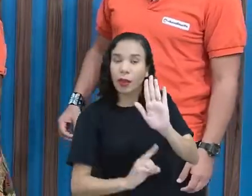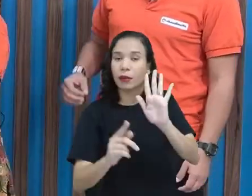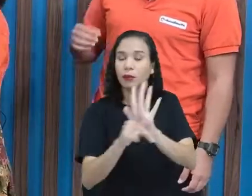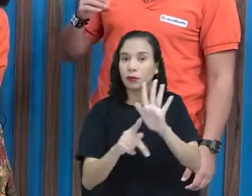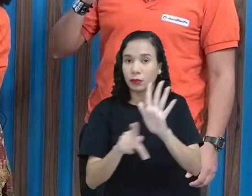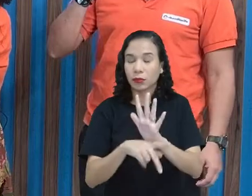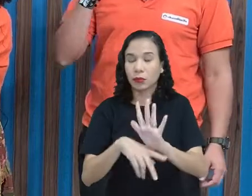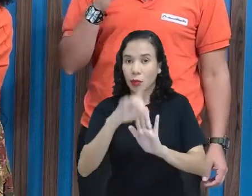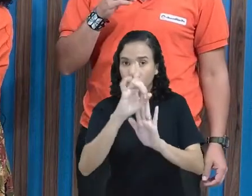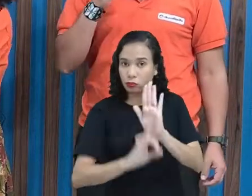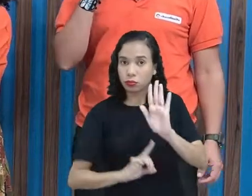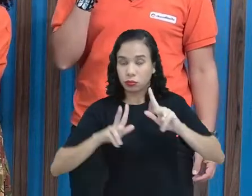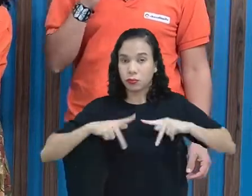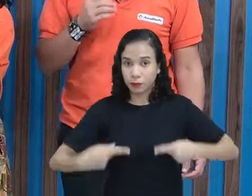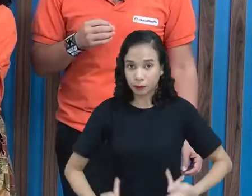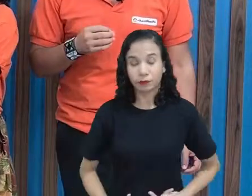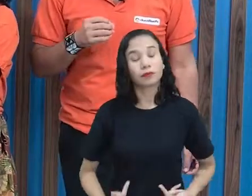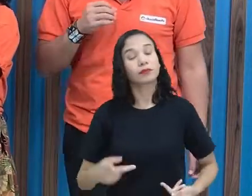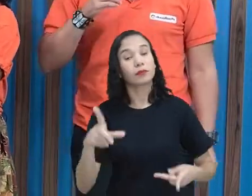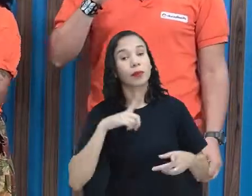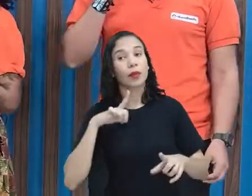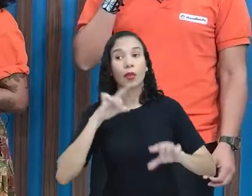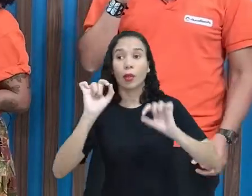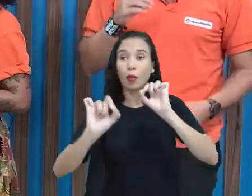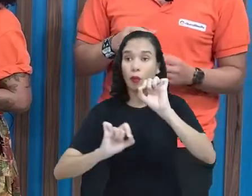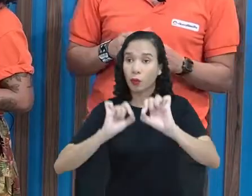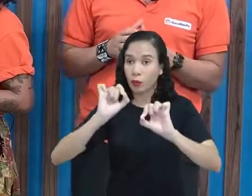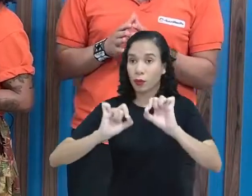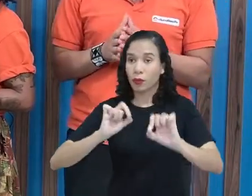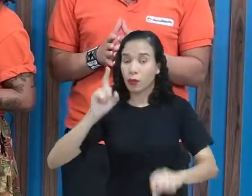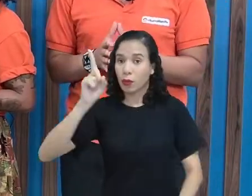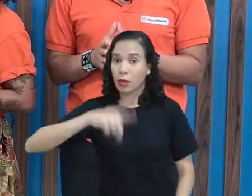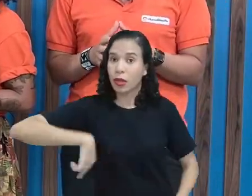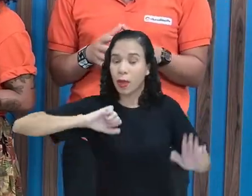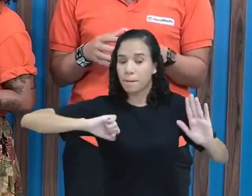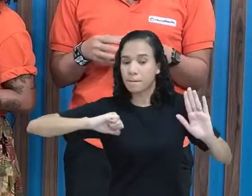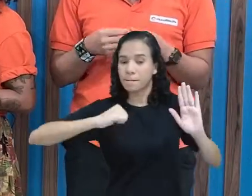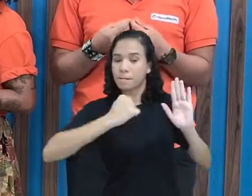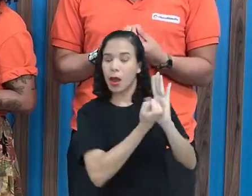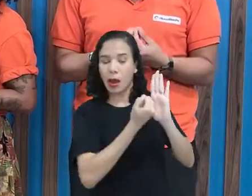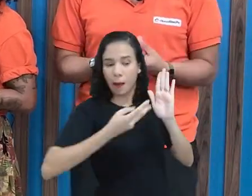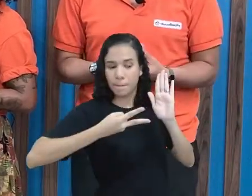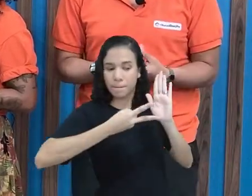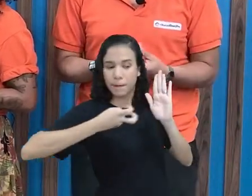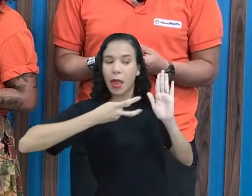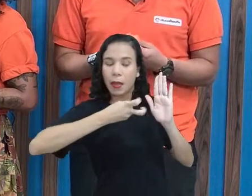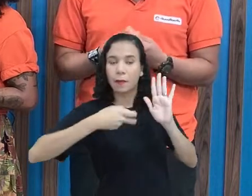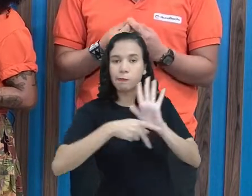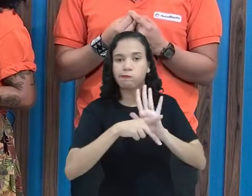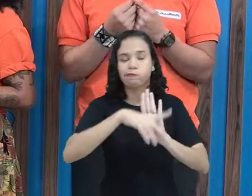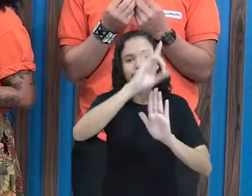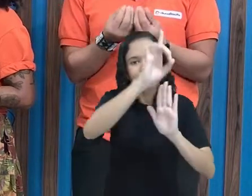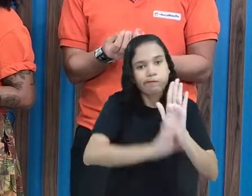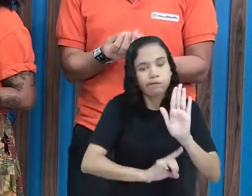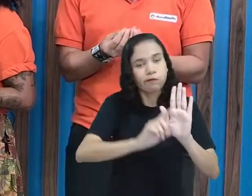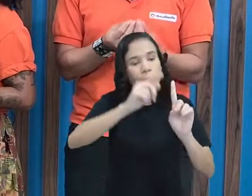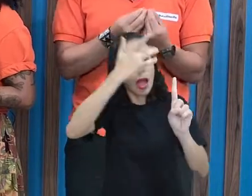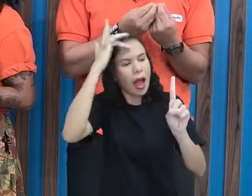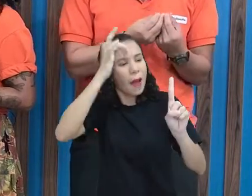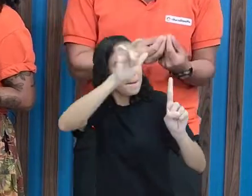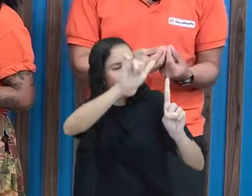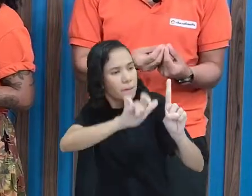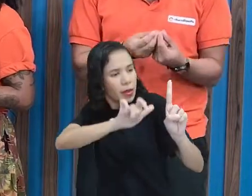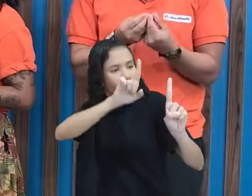dos Direitos Humanos, né, ela considera que o reconhecimento da dignidade é o fundamento